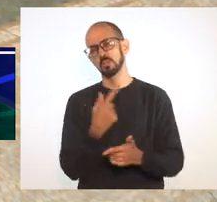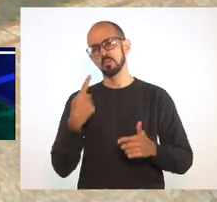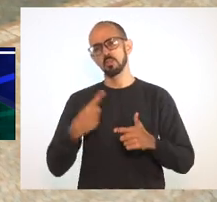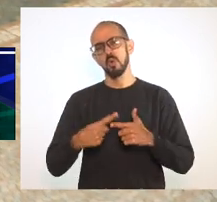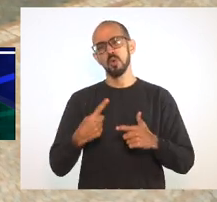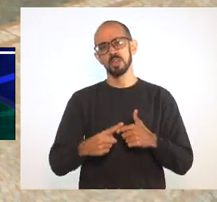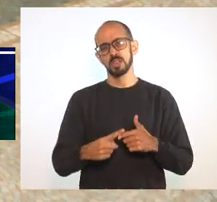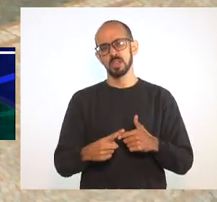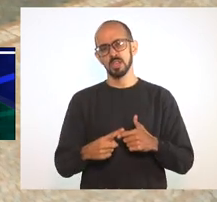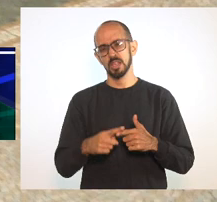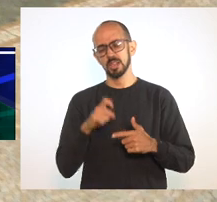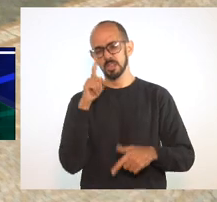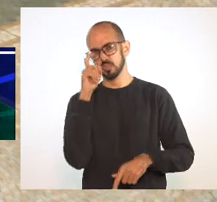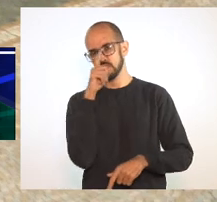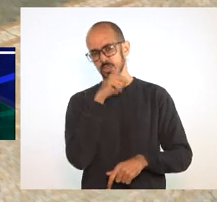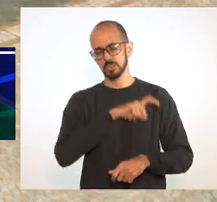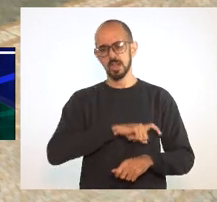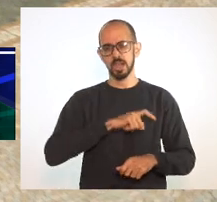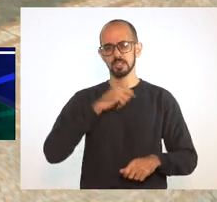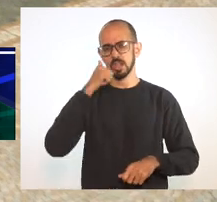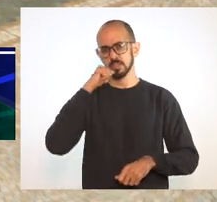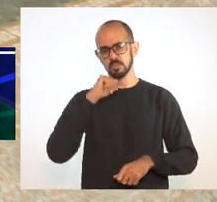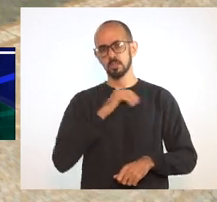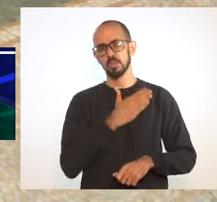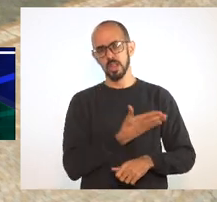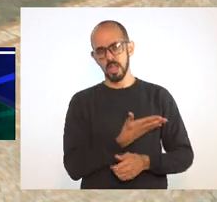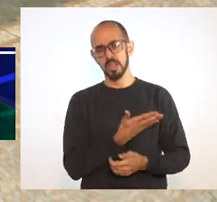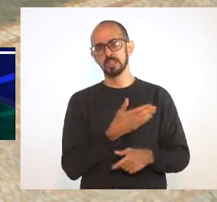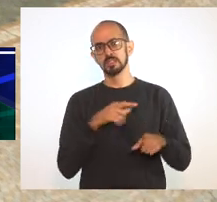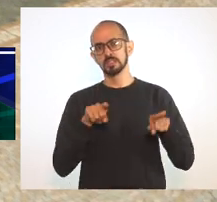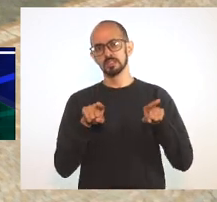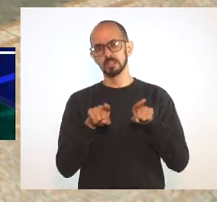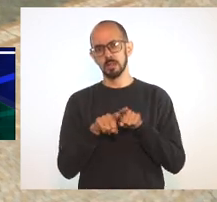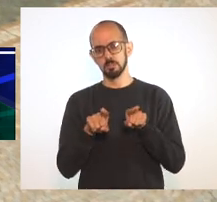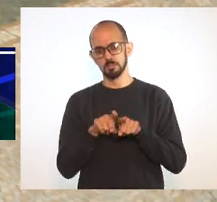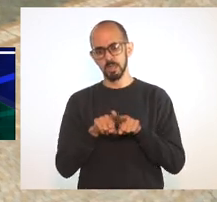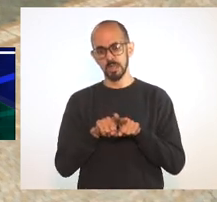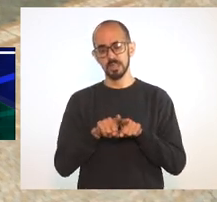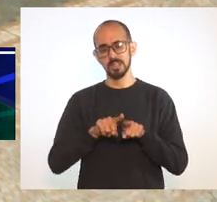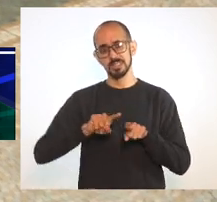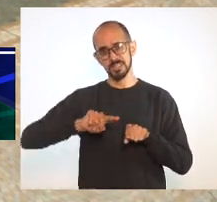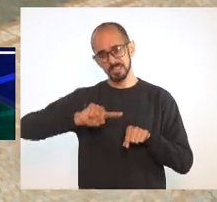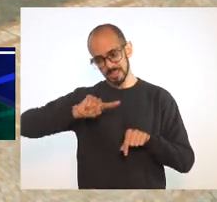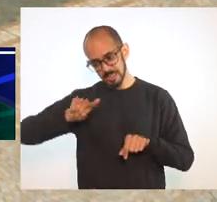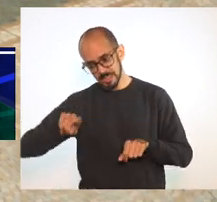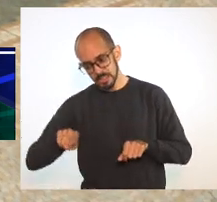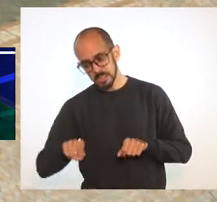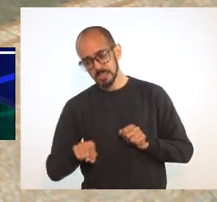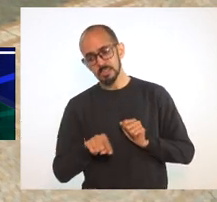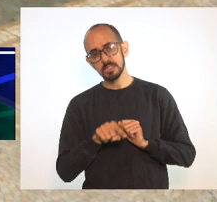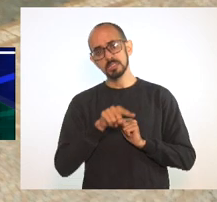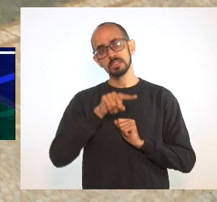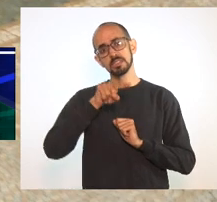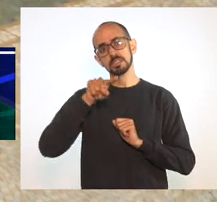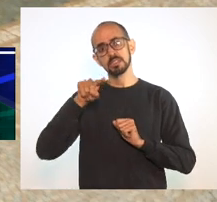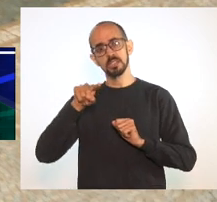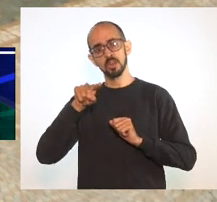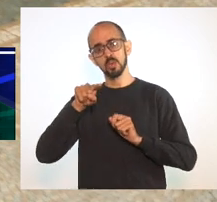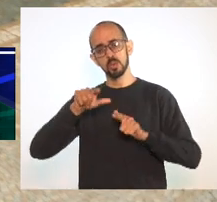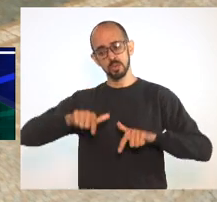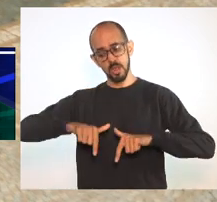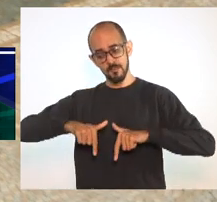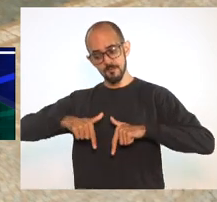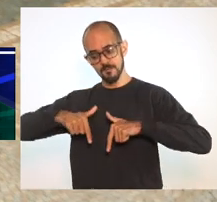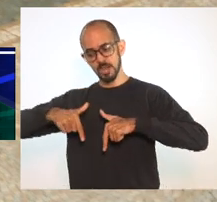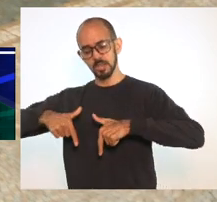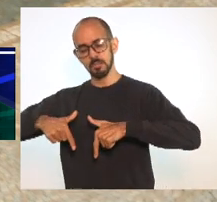as dificuldades das mulheres no ciclo, né, no enfrentamento desse ciclo, eu acho